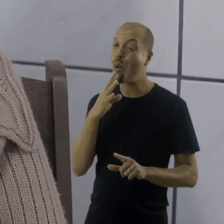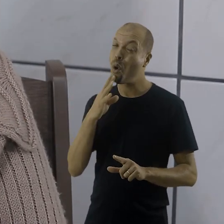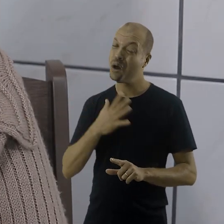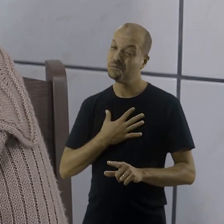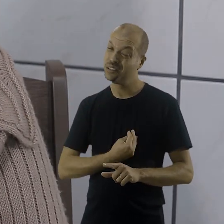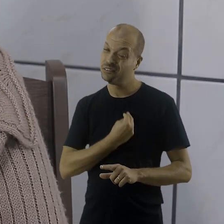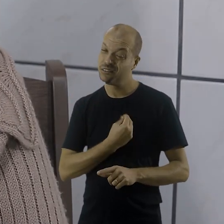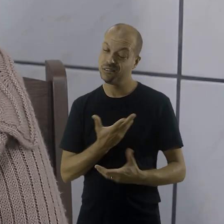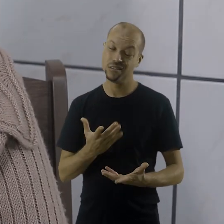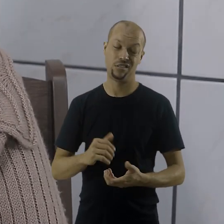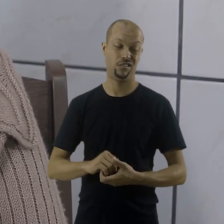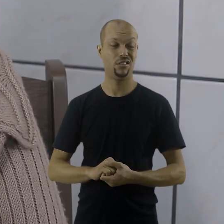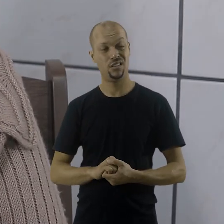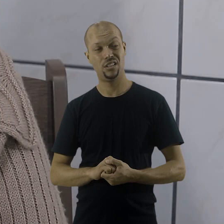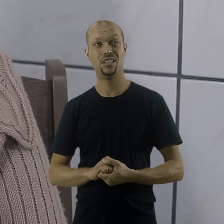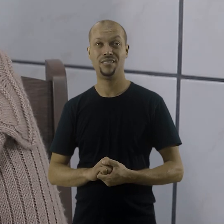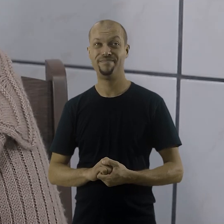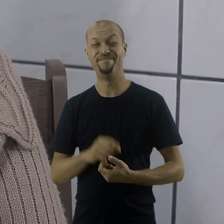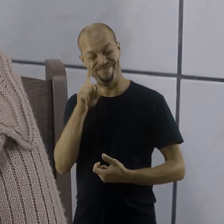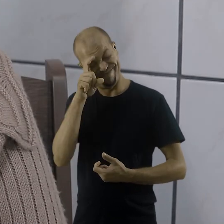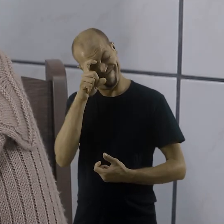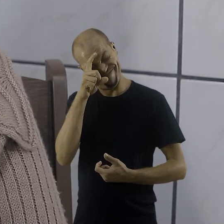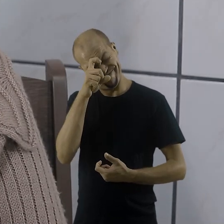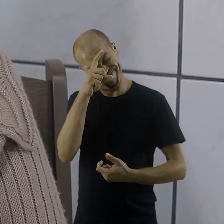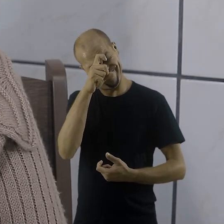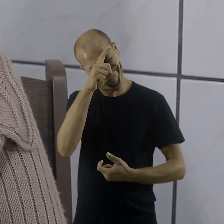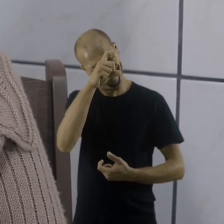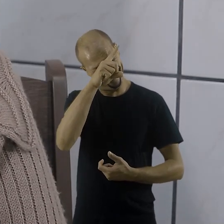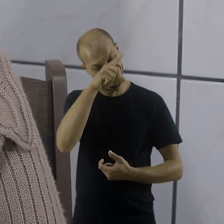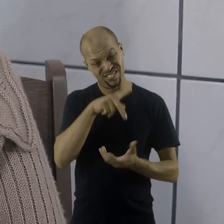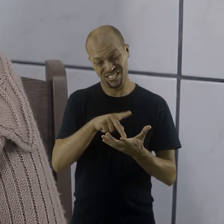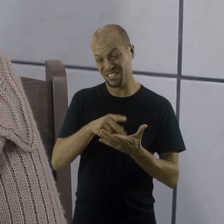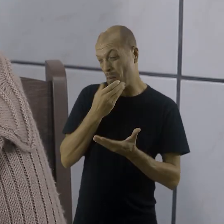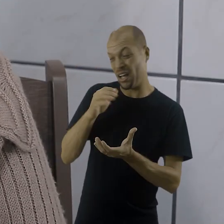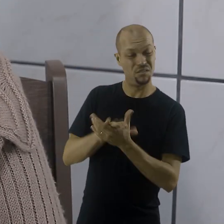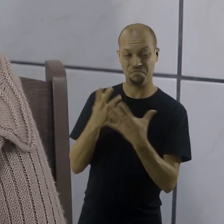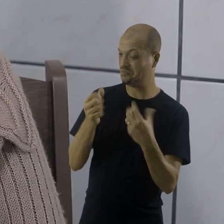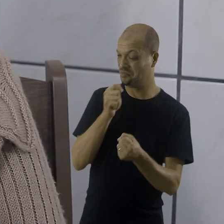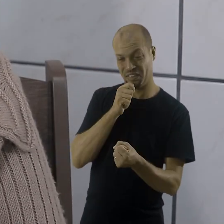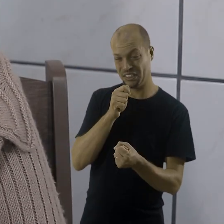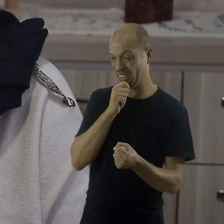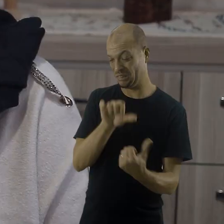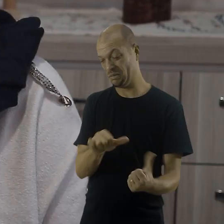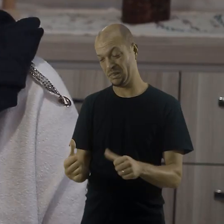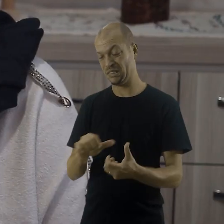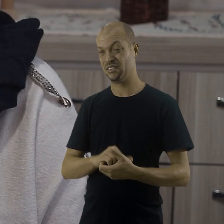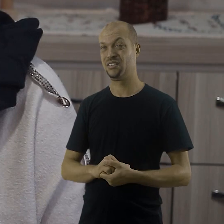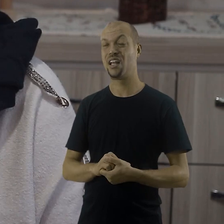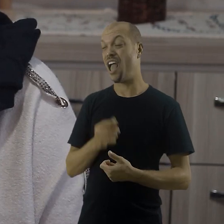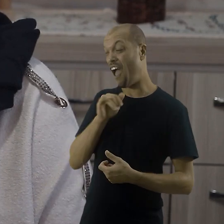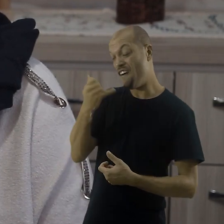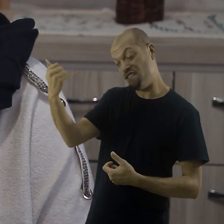vida. É bem mais complicada a minha situação e o meu marido realmente não aceita essa história de batismo. E